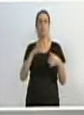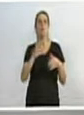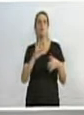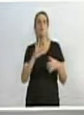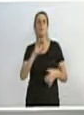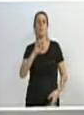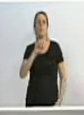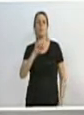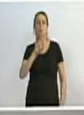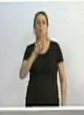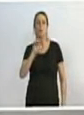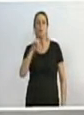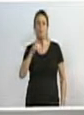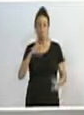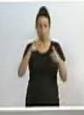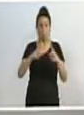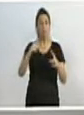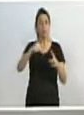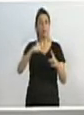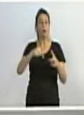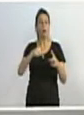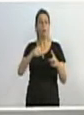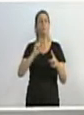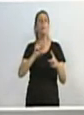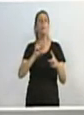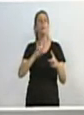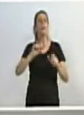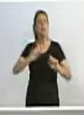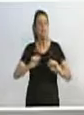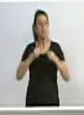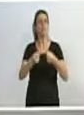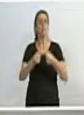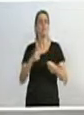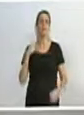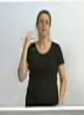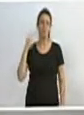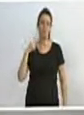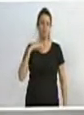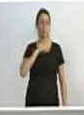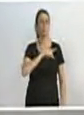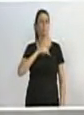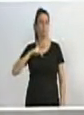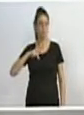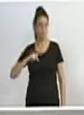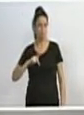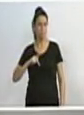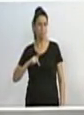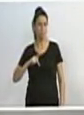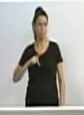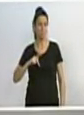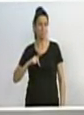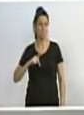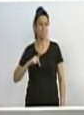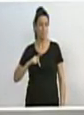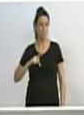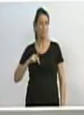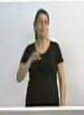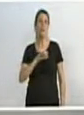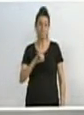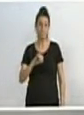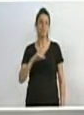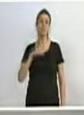é uma casa legítima onde vai defender essas políticas e que esse fórum ser comandado,